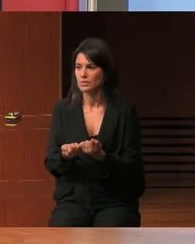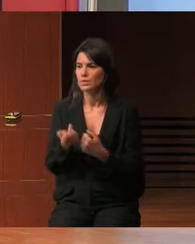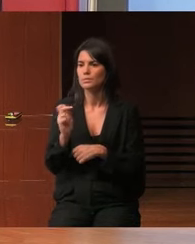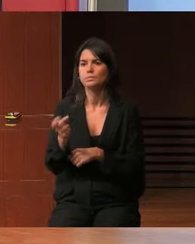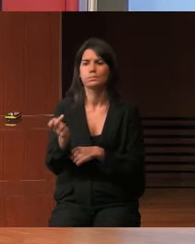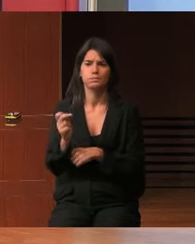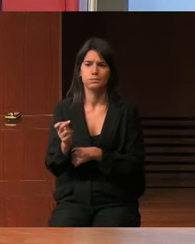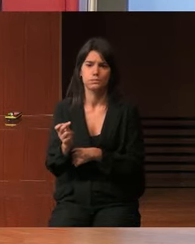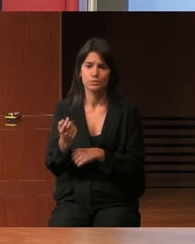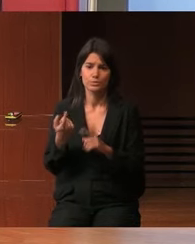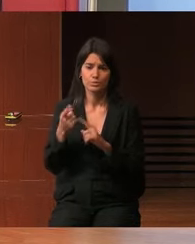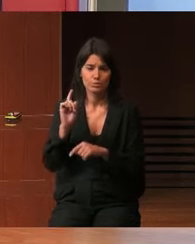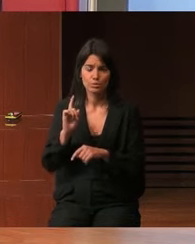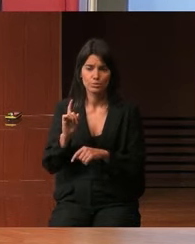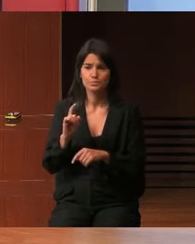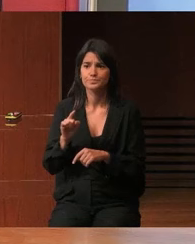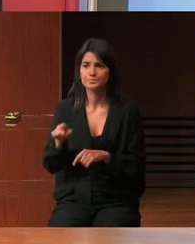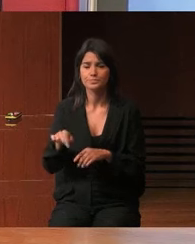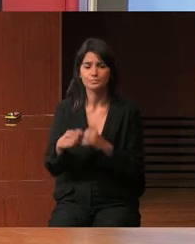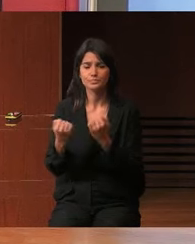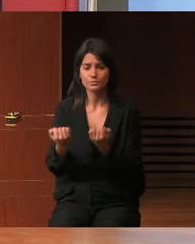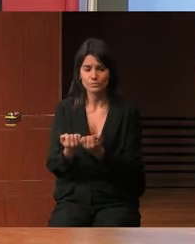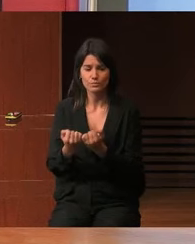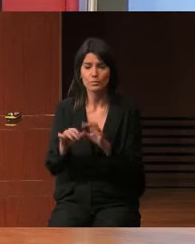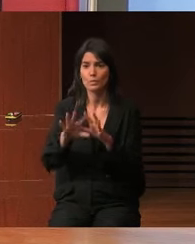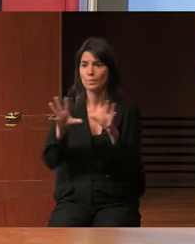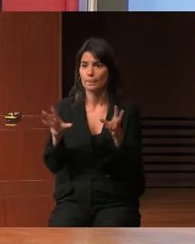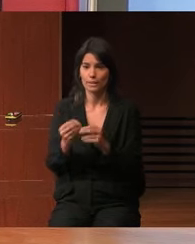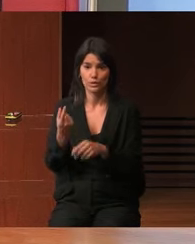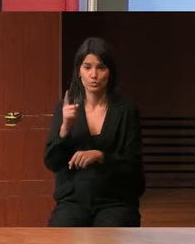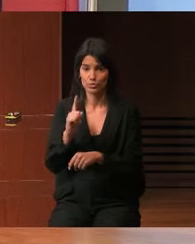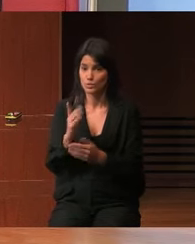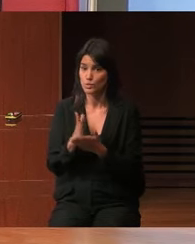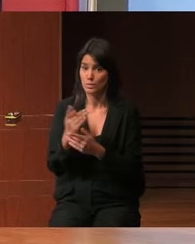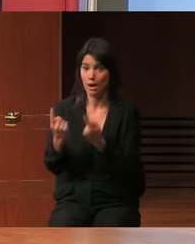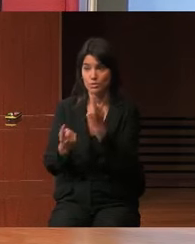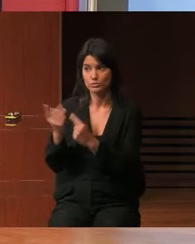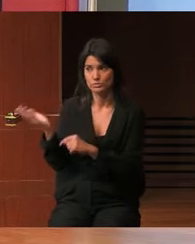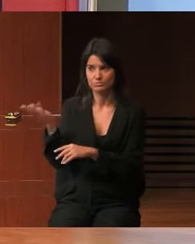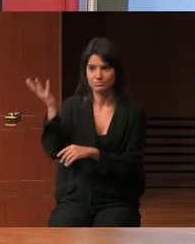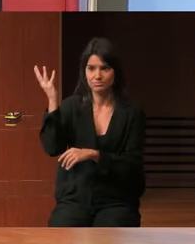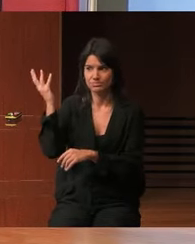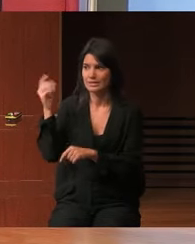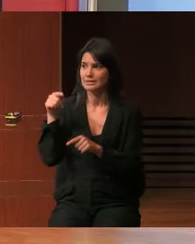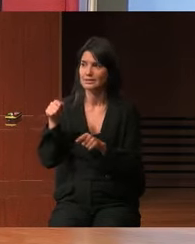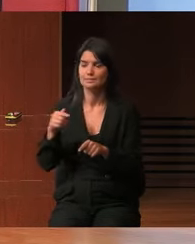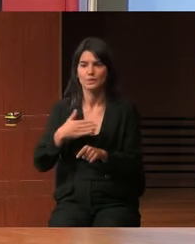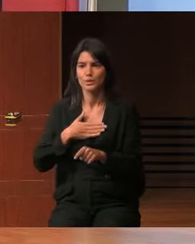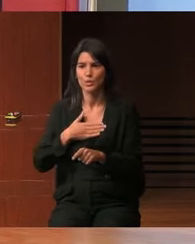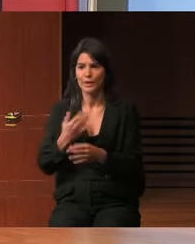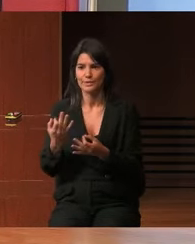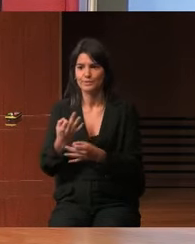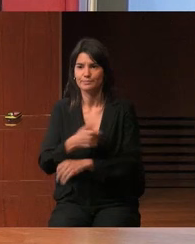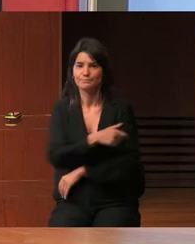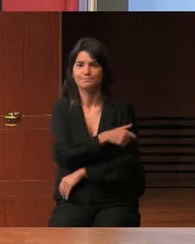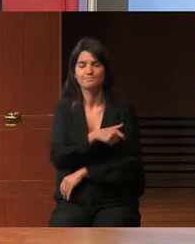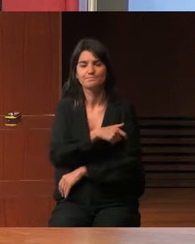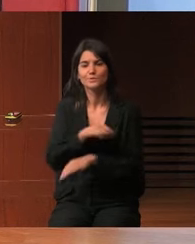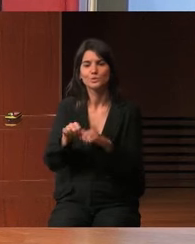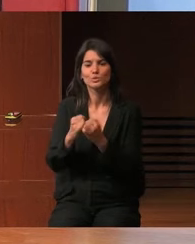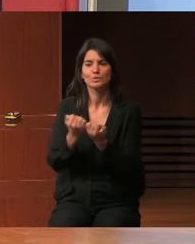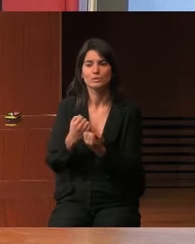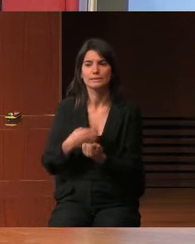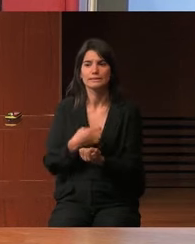durante muitos séculos não era assim, não é? Ela não era para a sociedade no todo, era para uma elite, E ela não pretendia, efetivamente, representar o que a